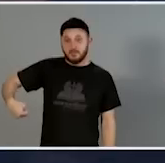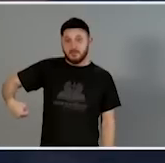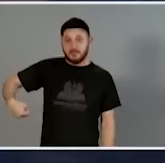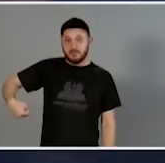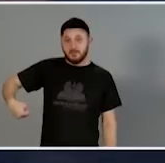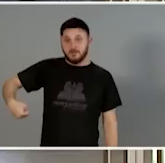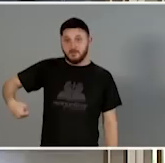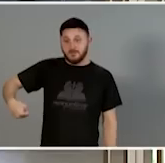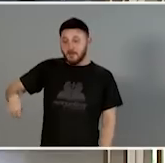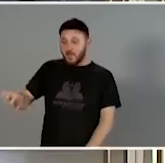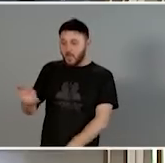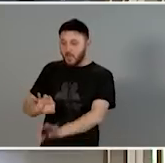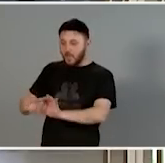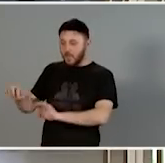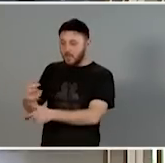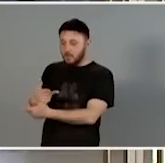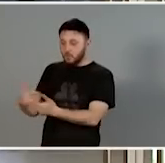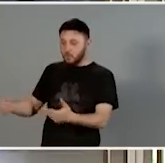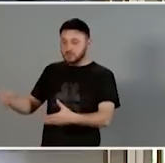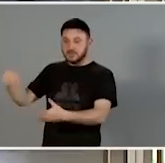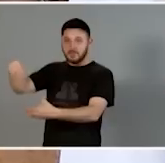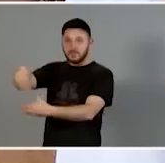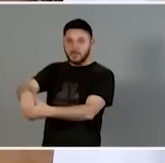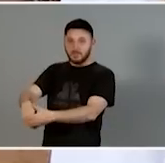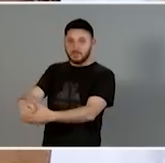e ajeitar algumas coisas aqui dentro